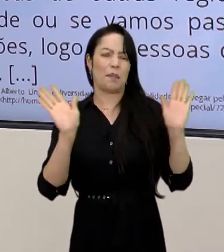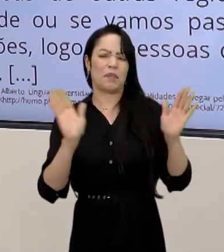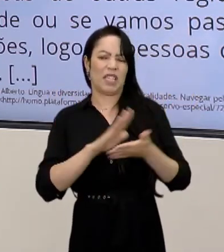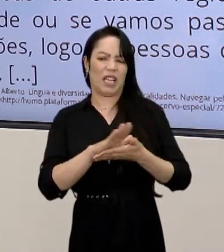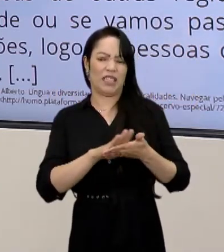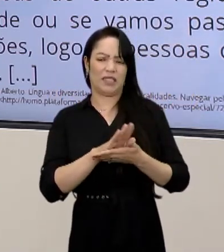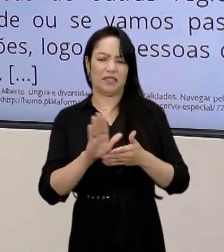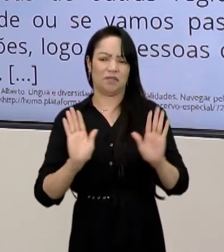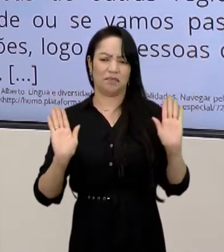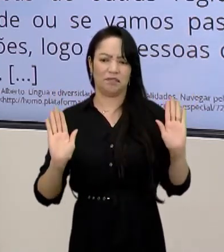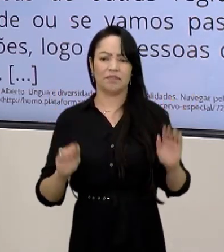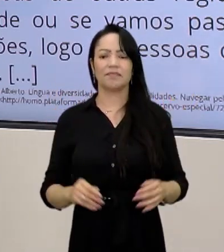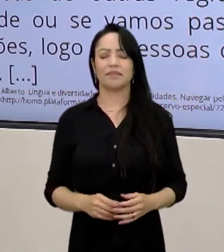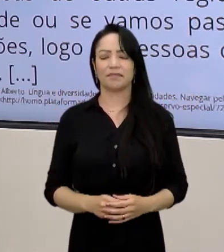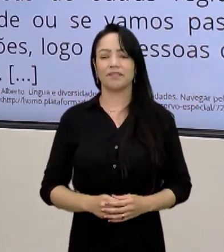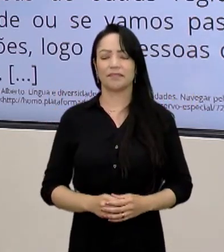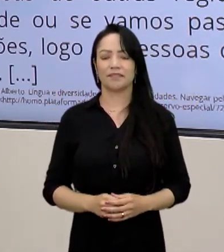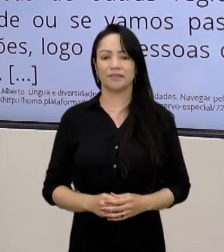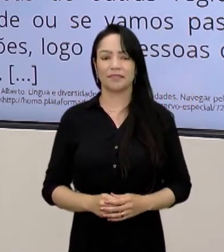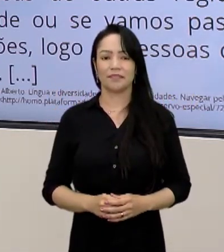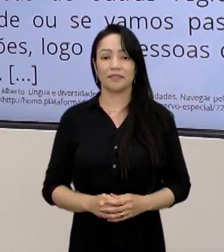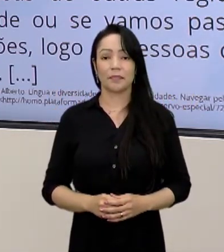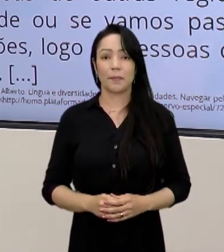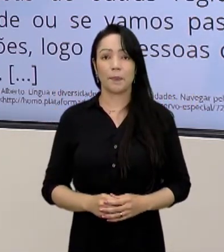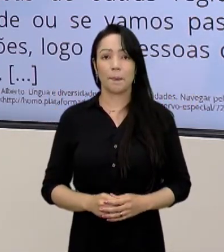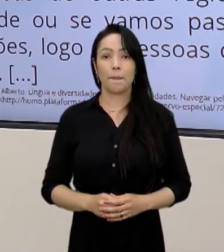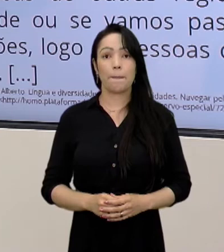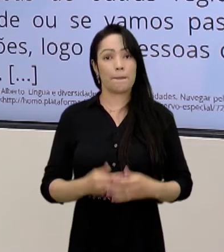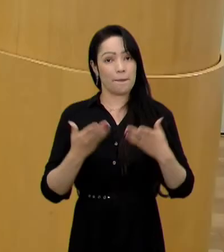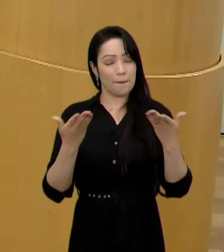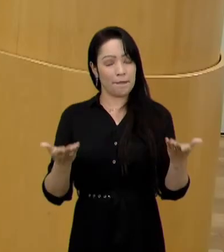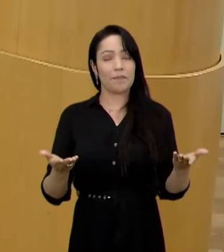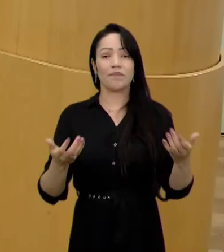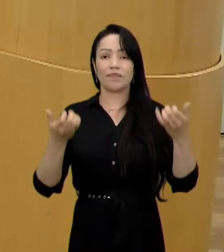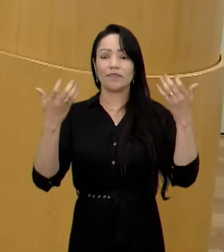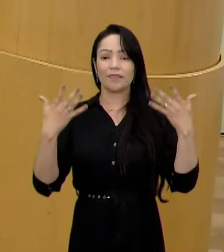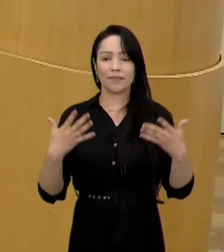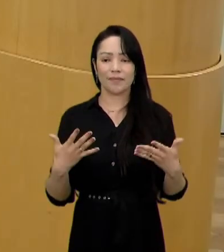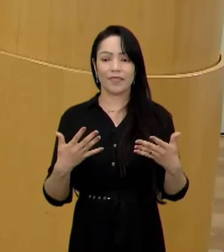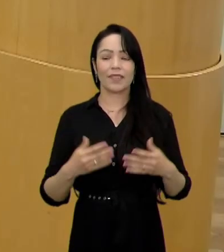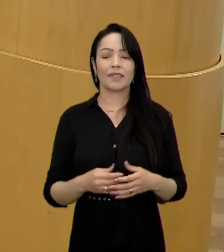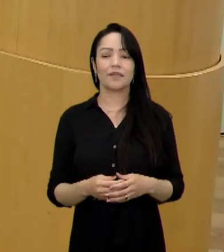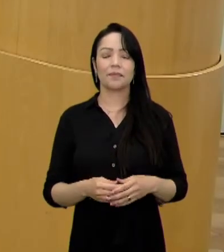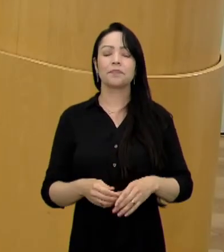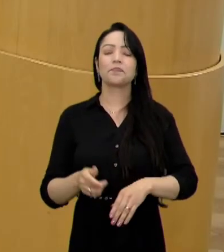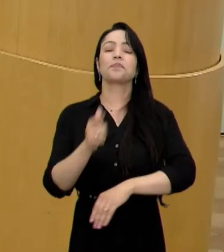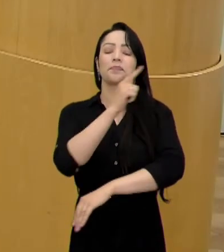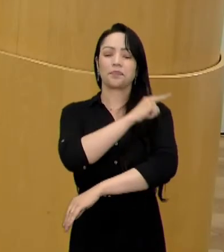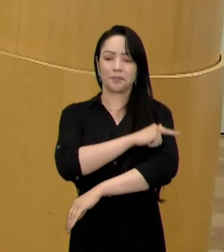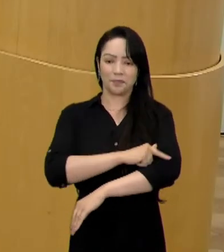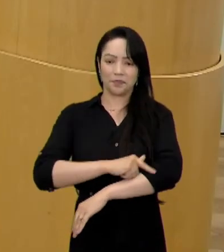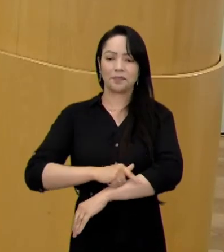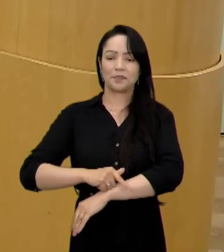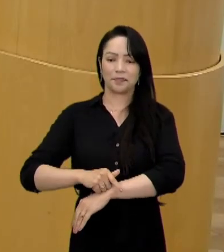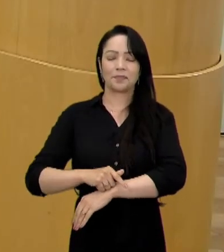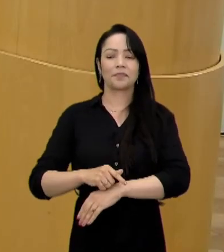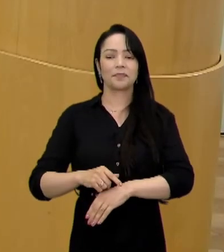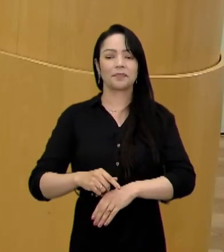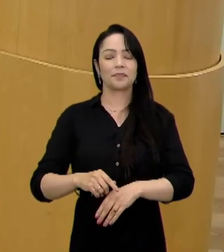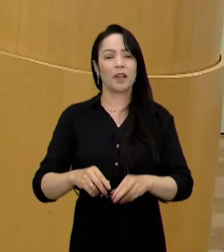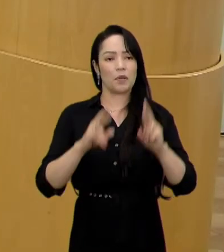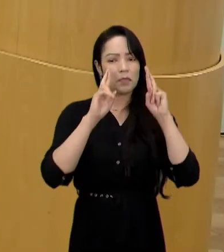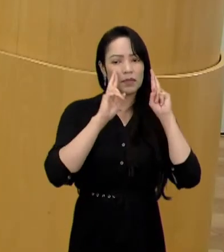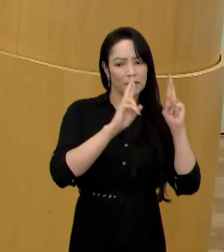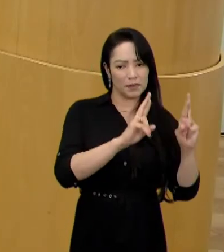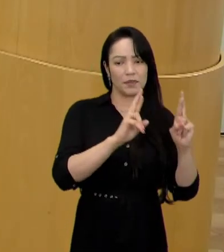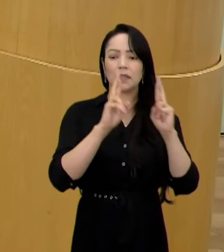certo? E por isso que você colocou esse respeito, né, ao modo